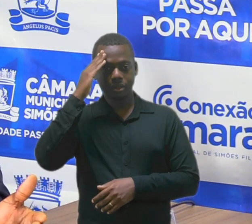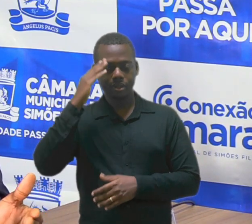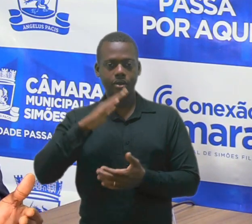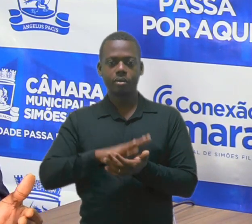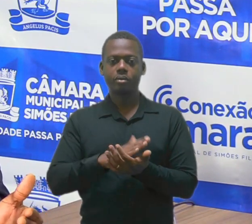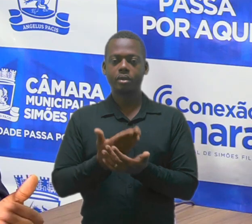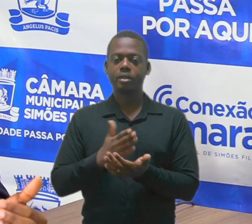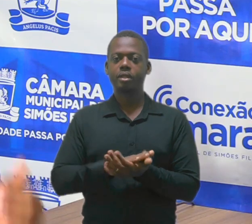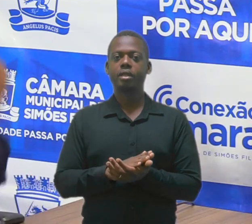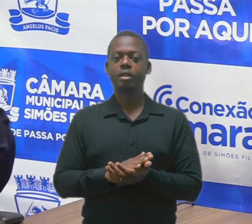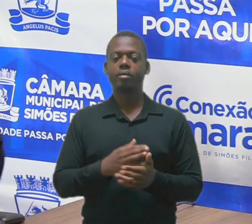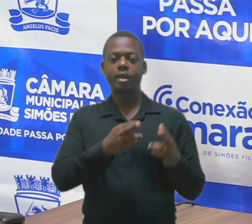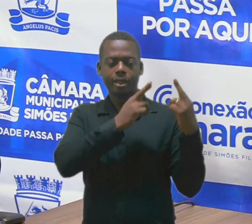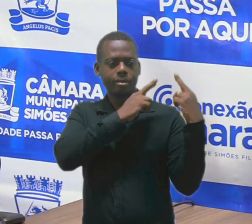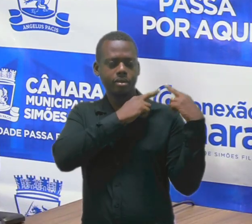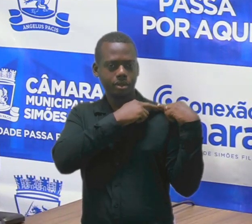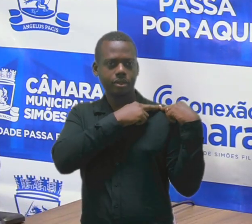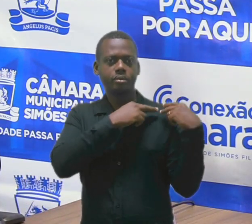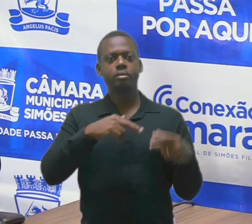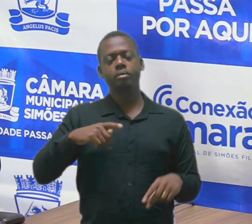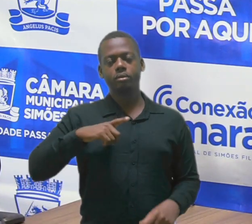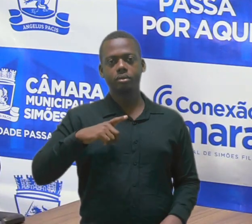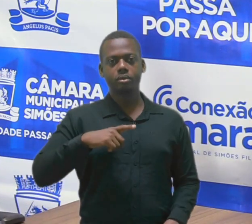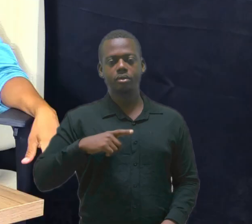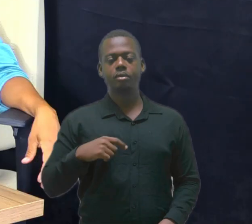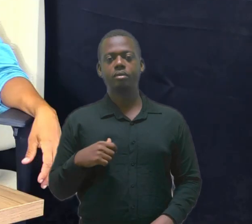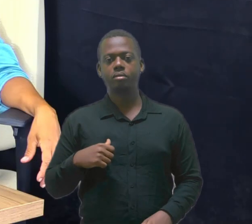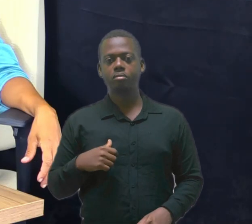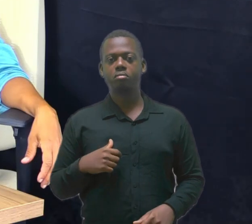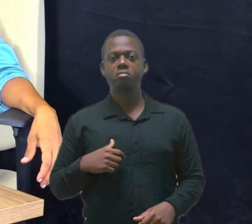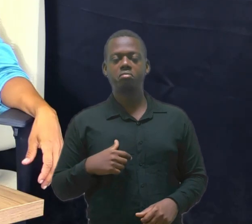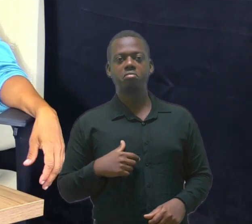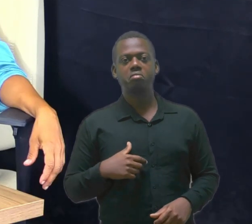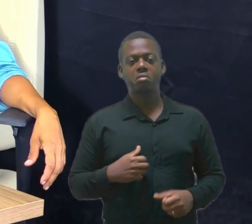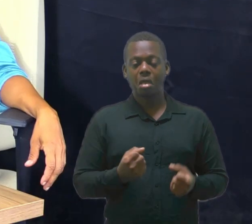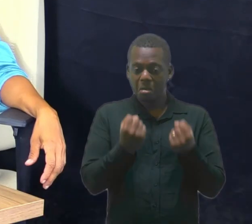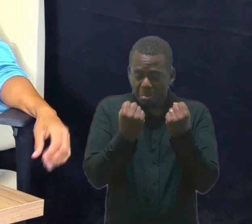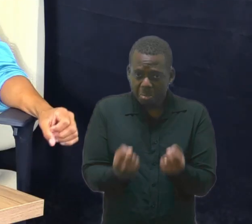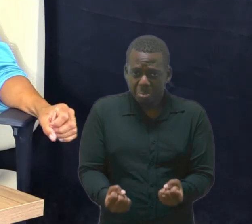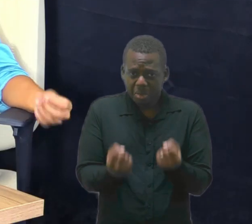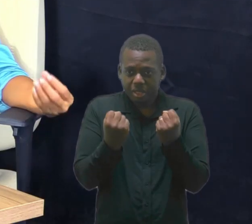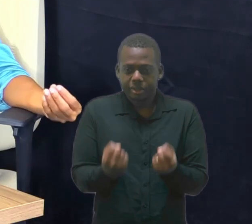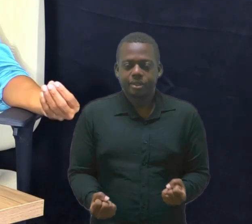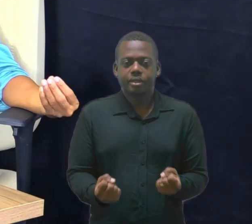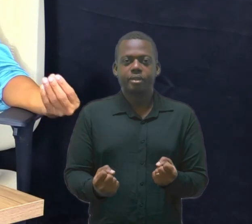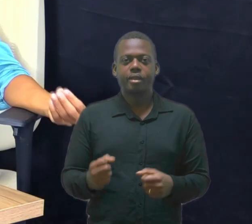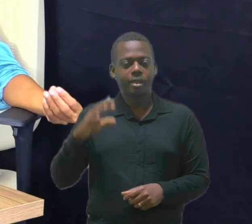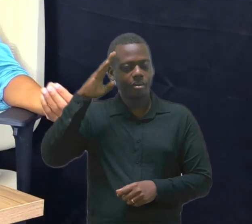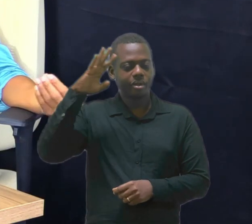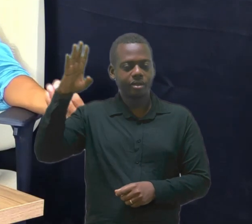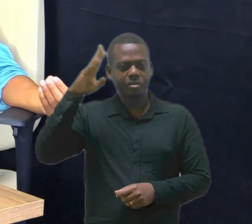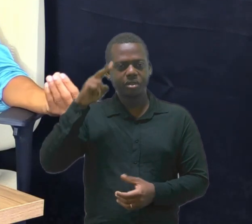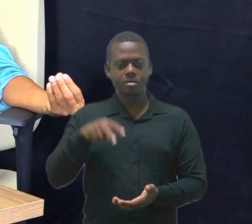ele tem essa responsabilidade, né? É uma responsabilidade muito grande ser intérprete, gente, muito grande, porque imagina você estar